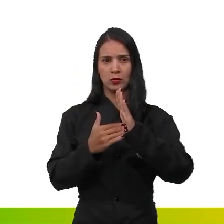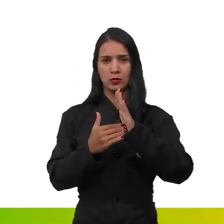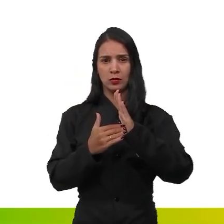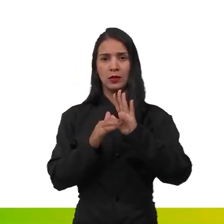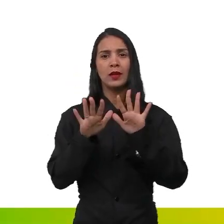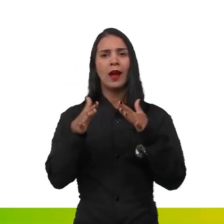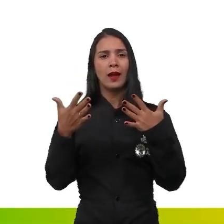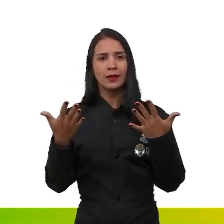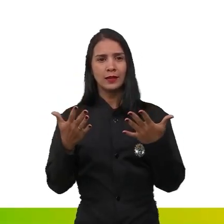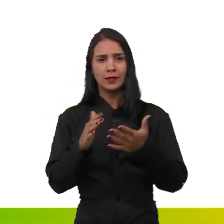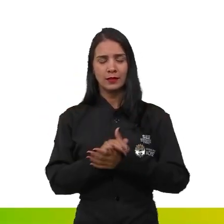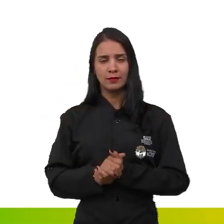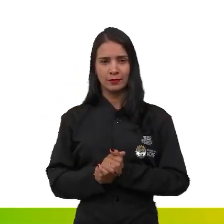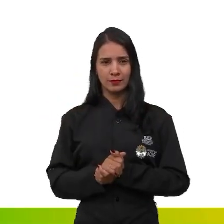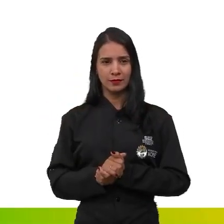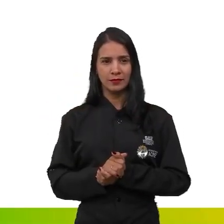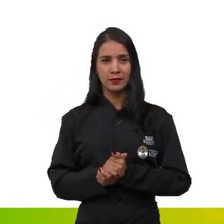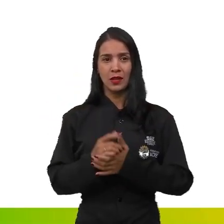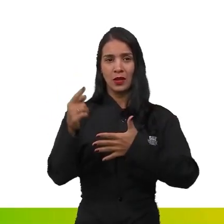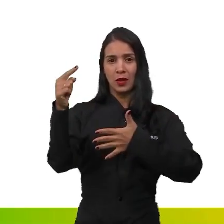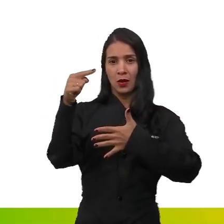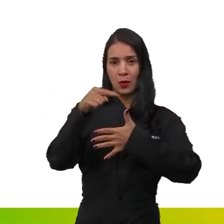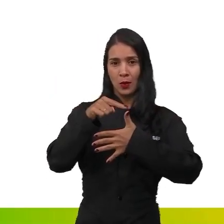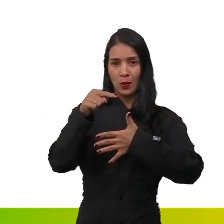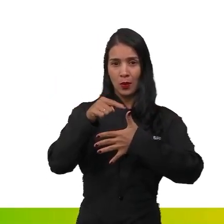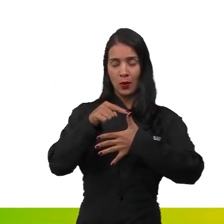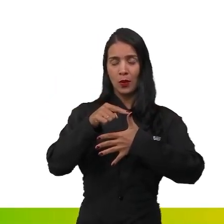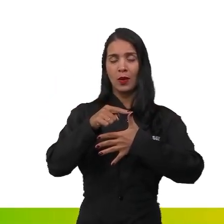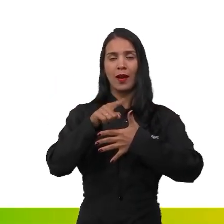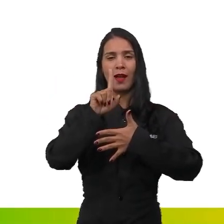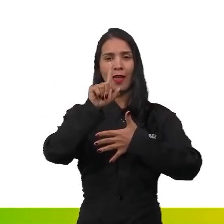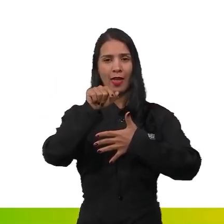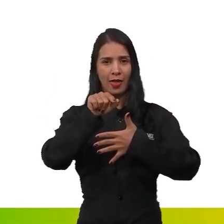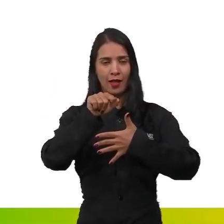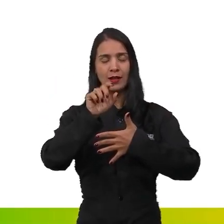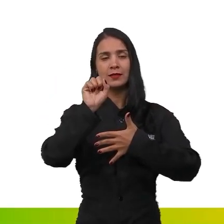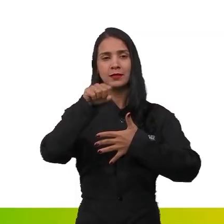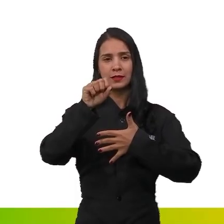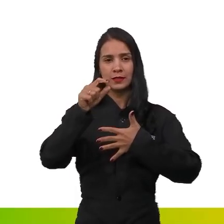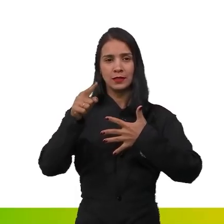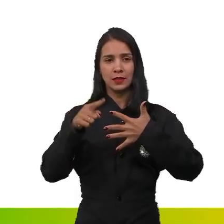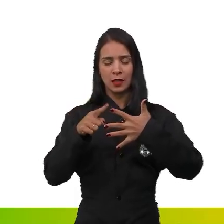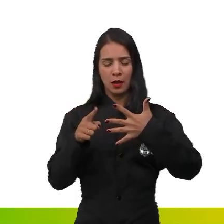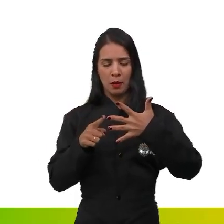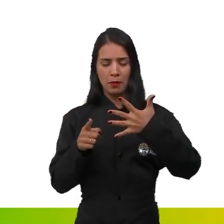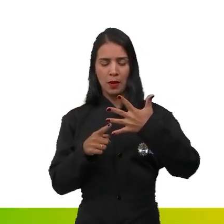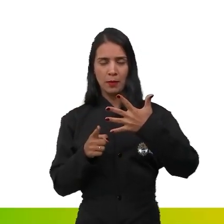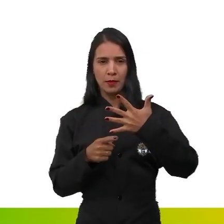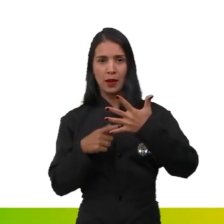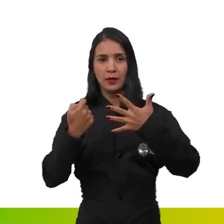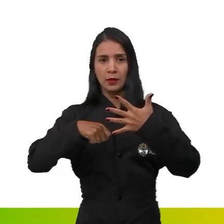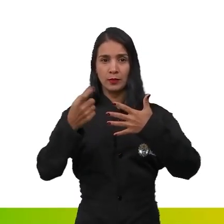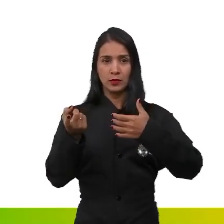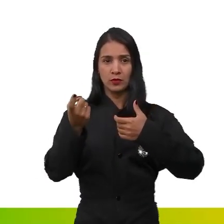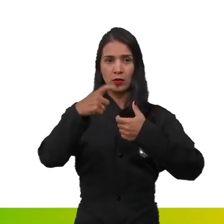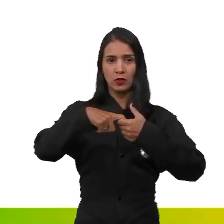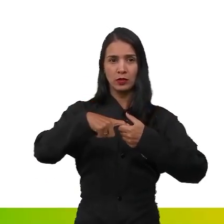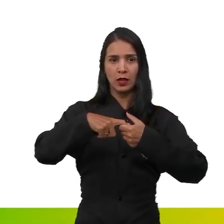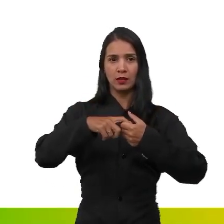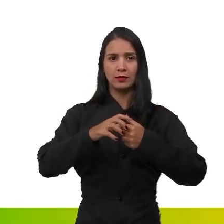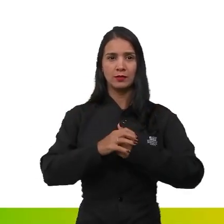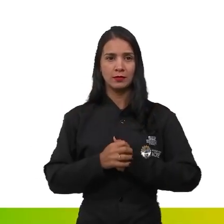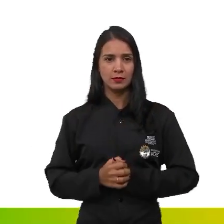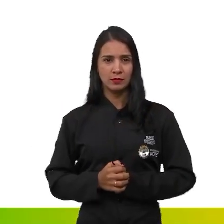é? O isso é um pronome aí, né? E o nosso também. Então, o que é que eu tenho? Eu tenho